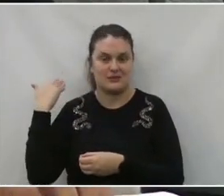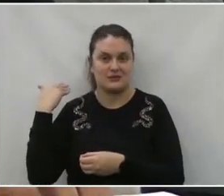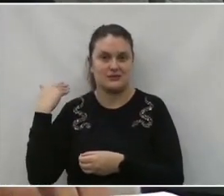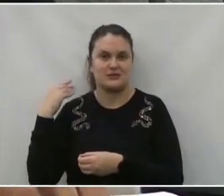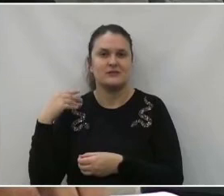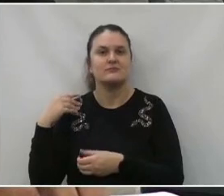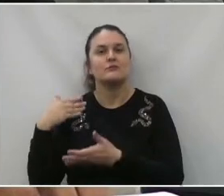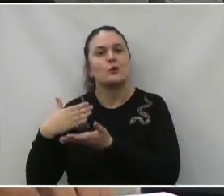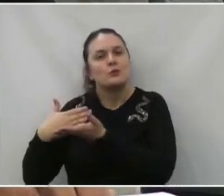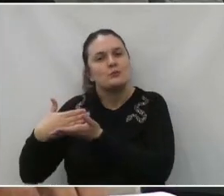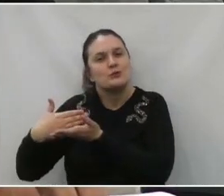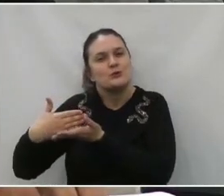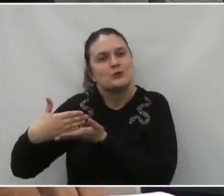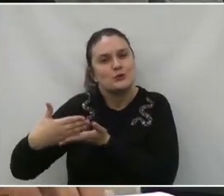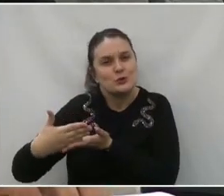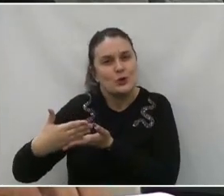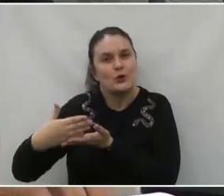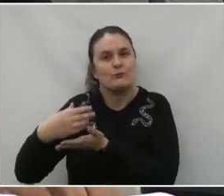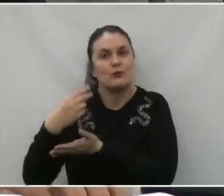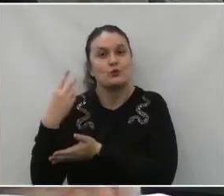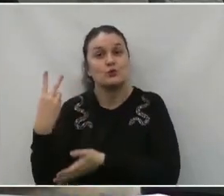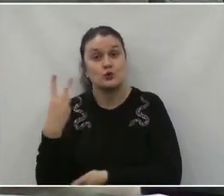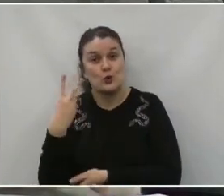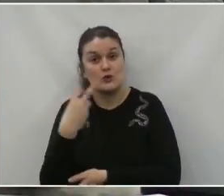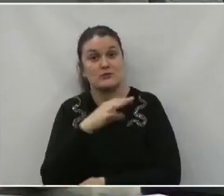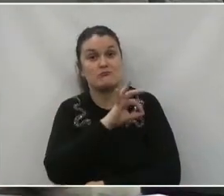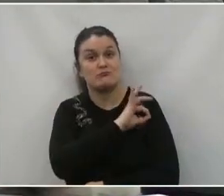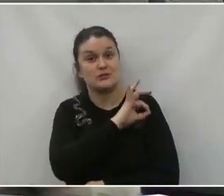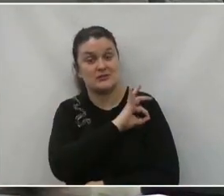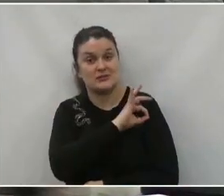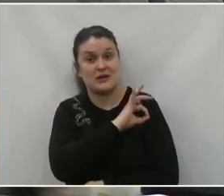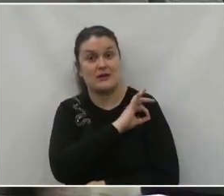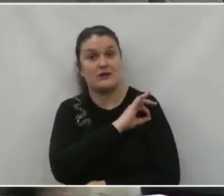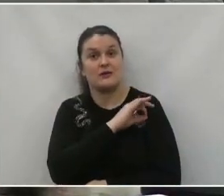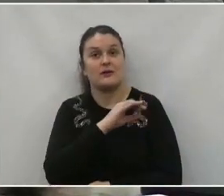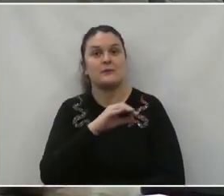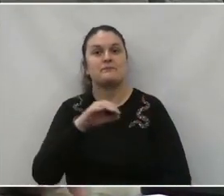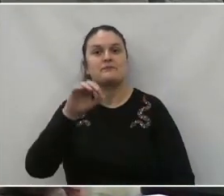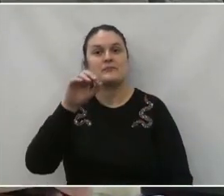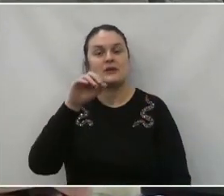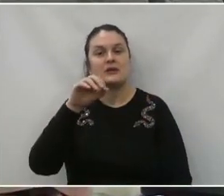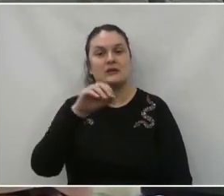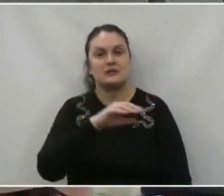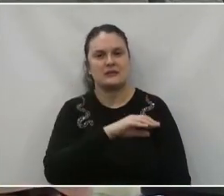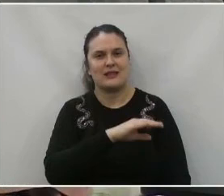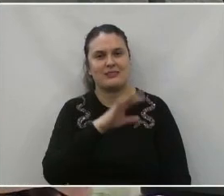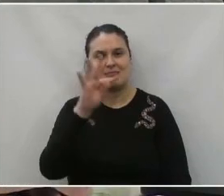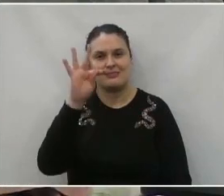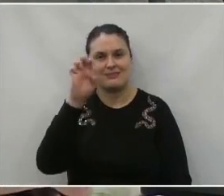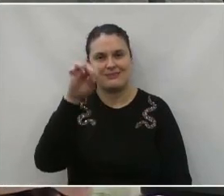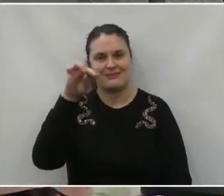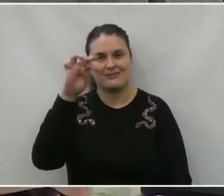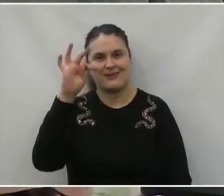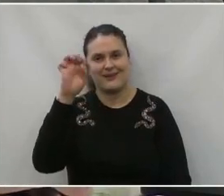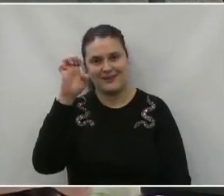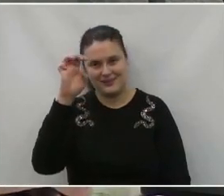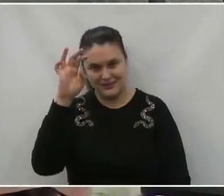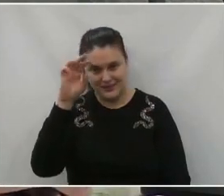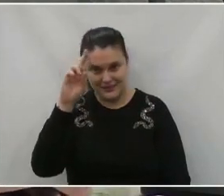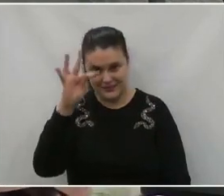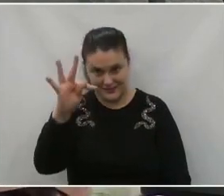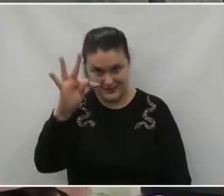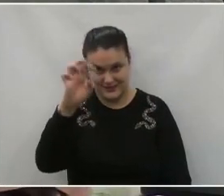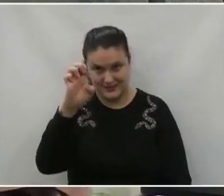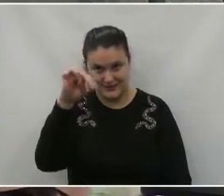onde nós tivemos aí a representação por 2 policiais, o subtenente Ivan, à época, e também o